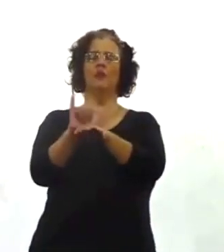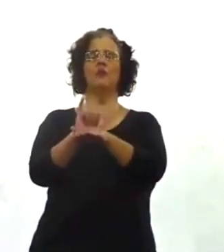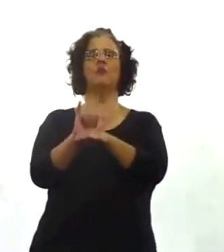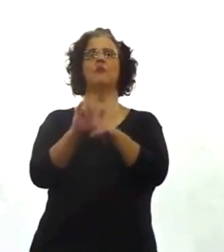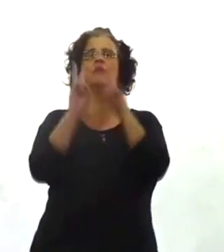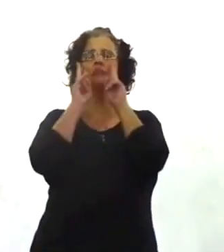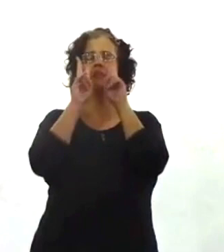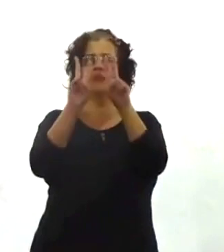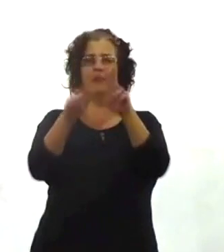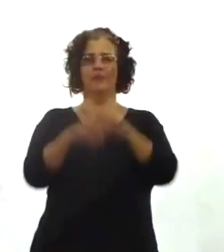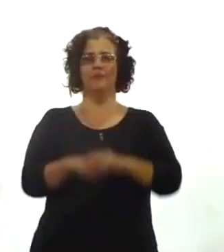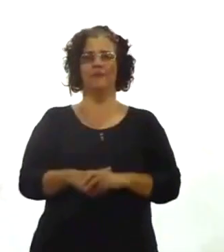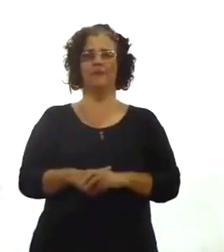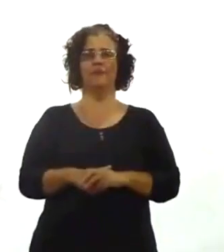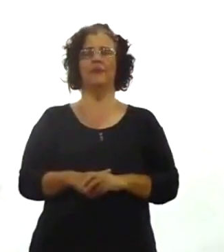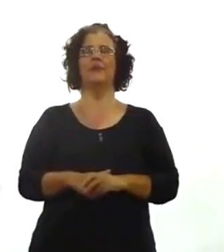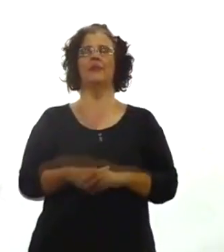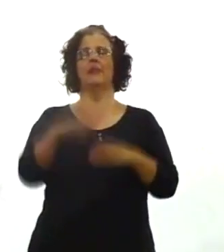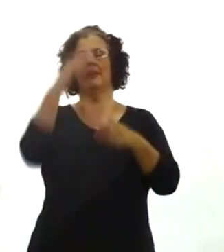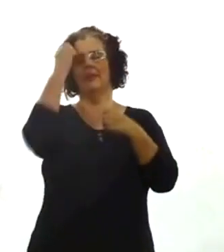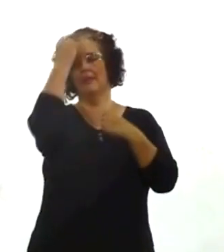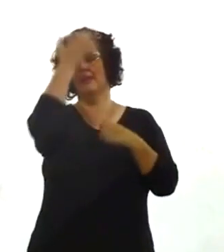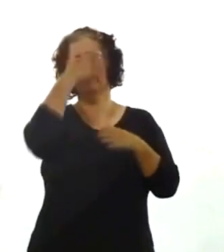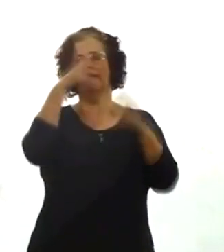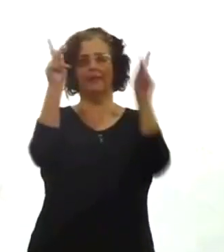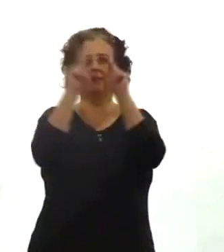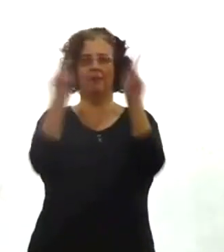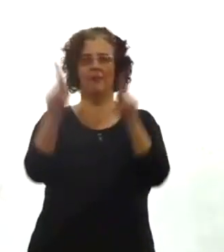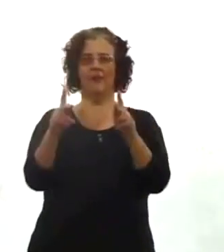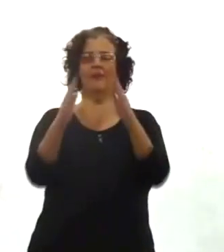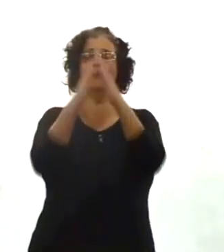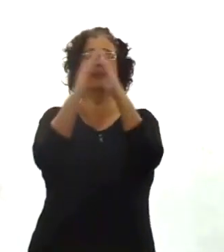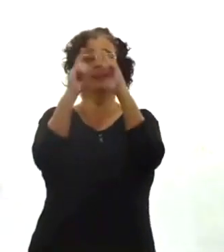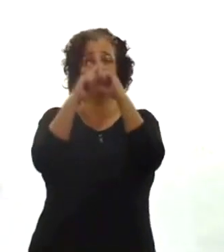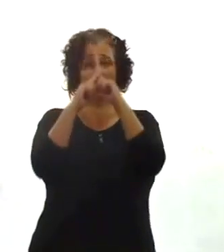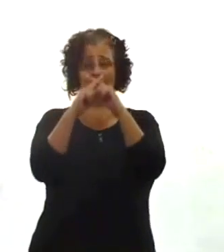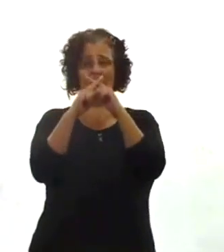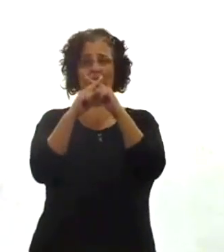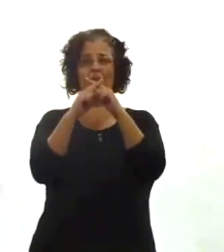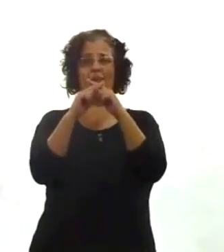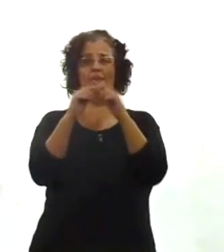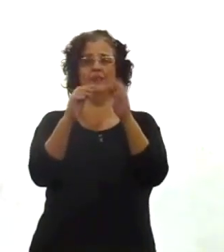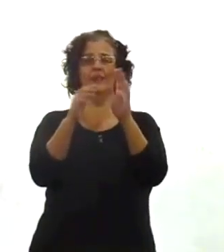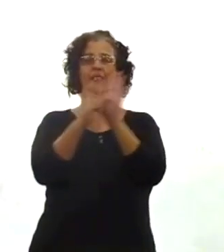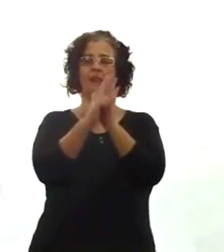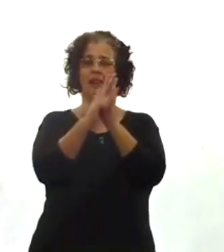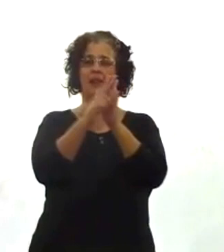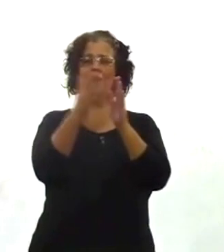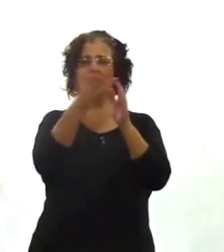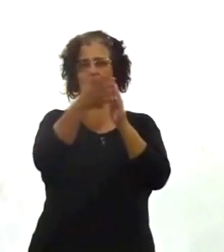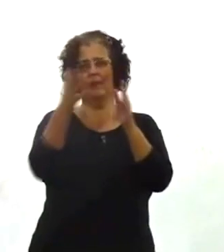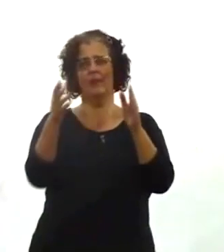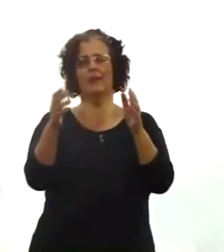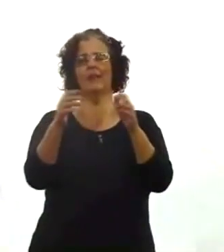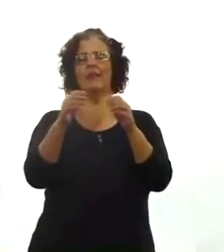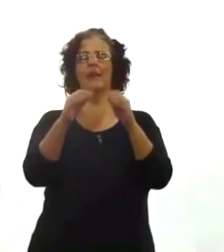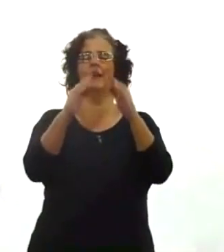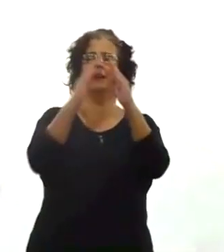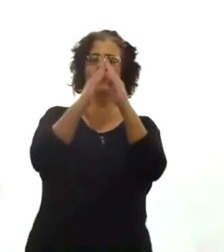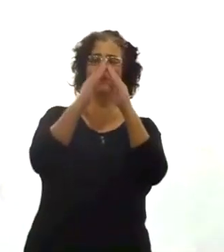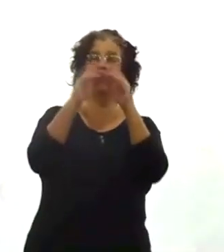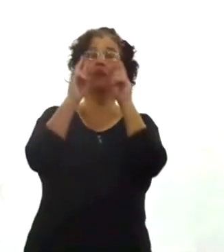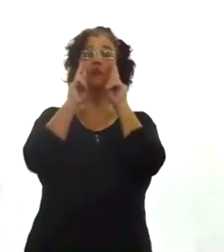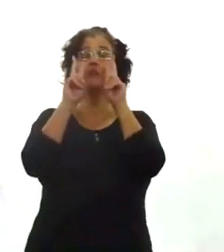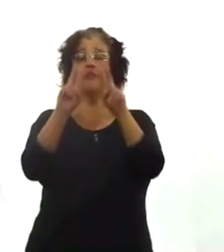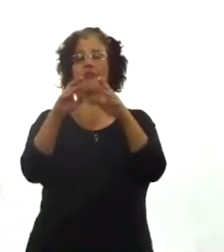aos membros da nossa igreja que estão participando conosco do culto, das suas casas. Mas um abraço